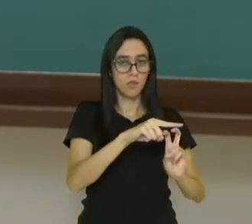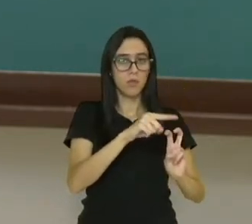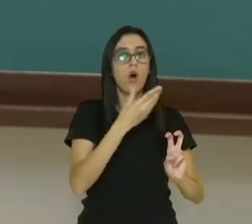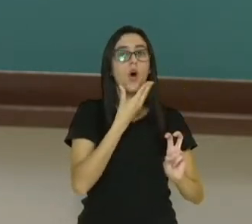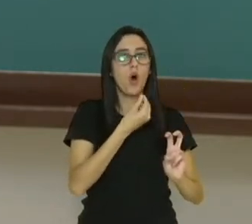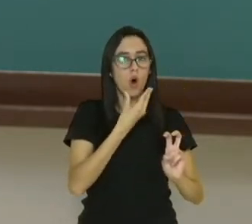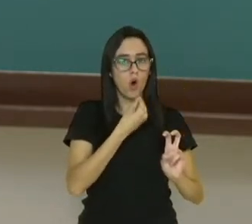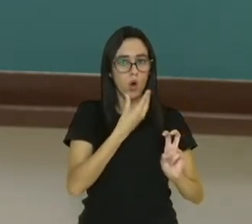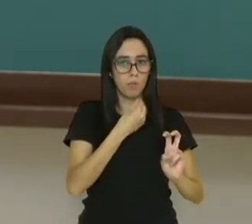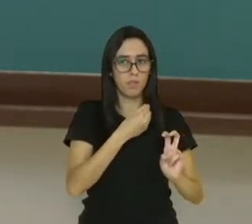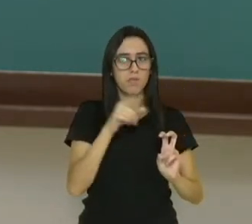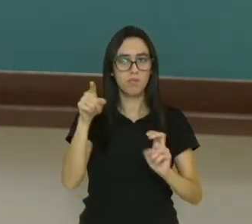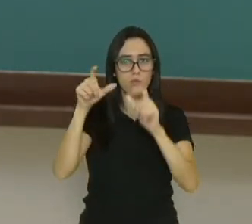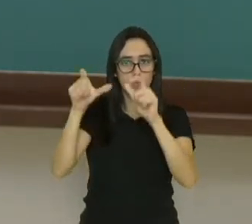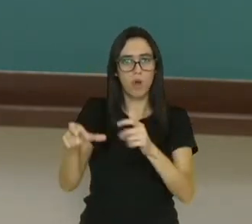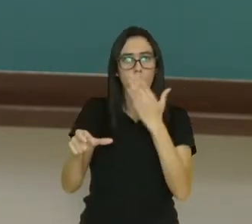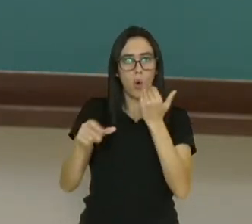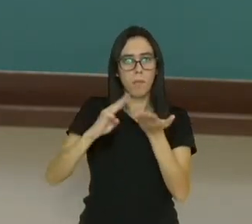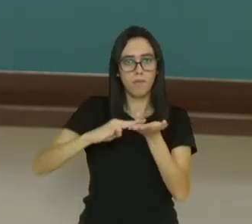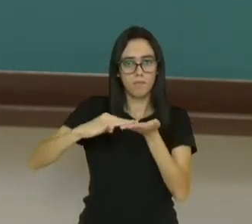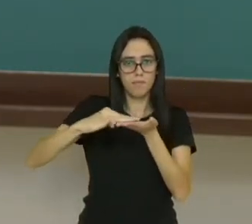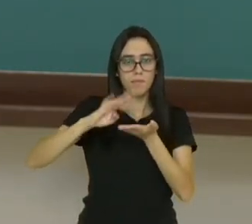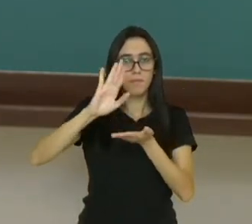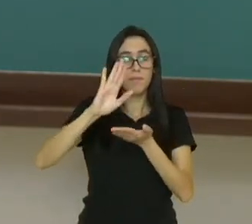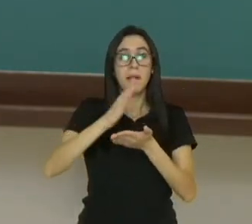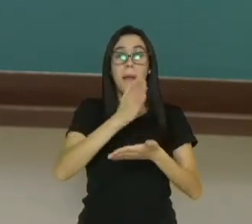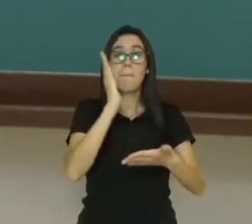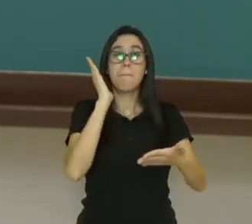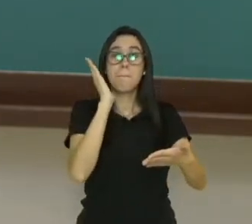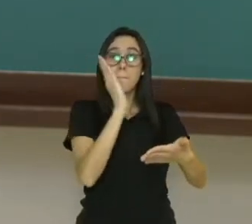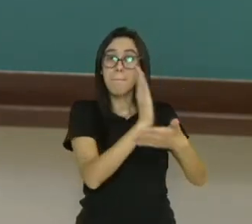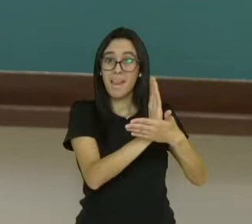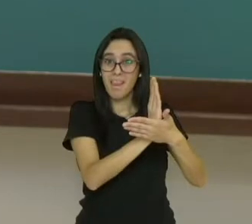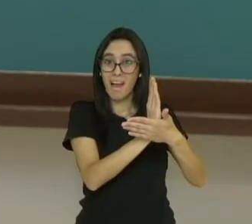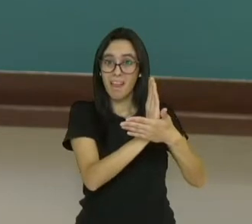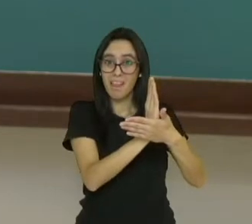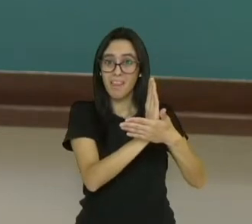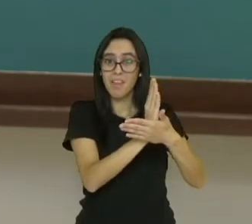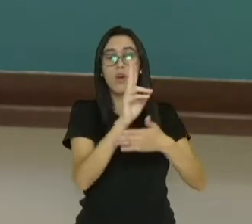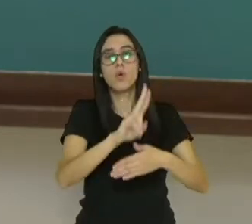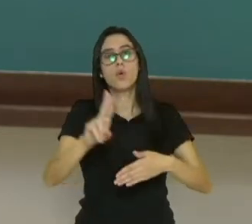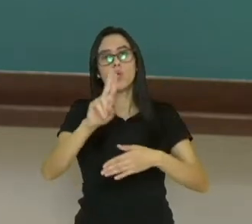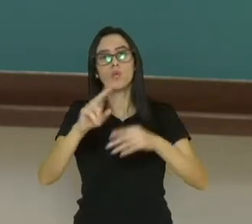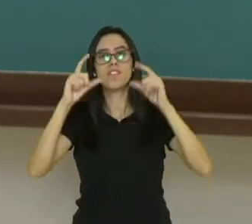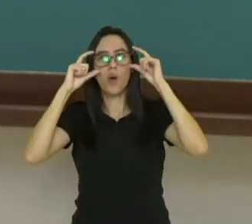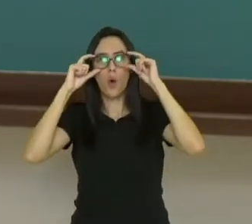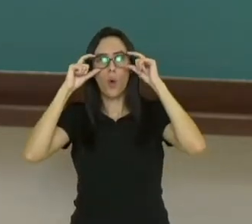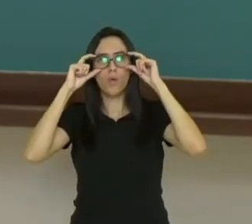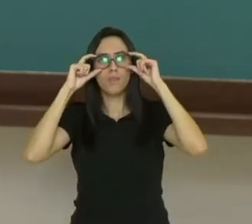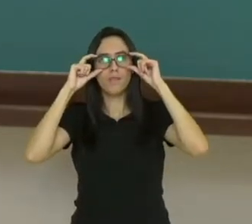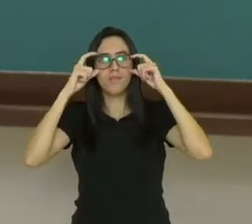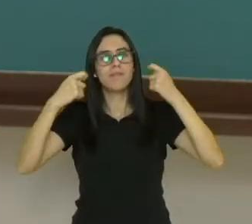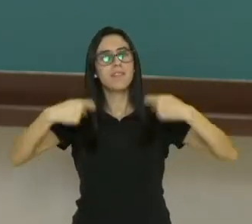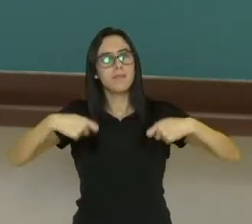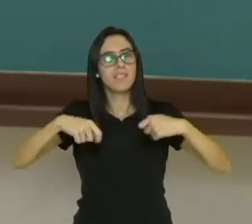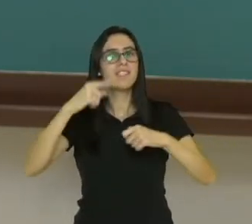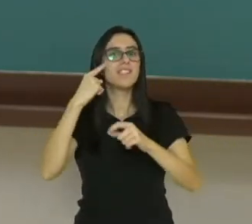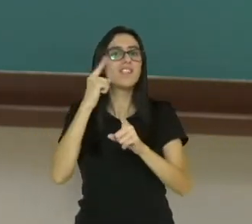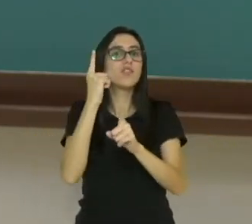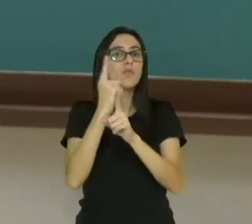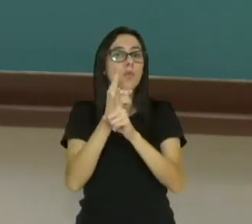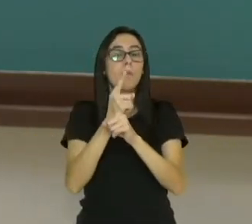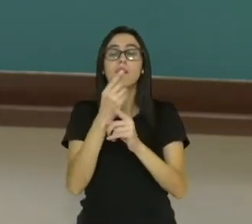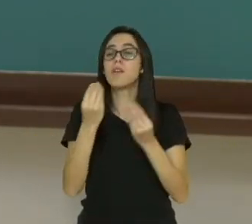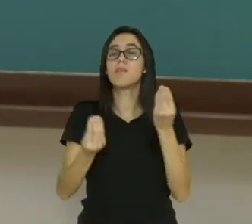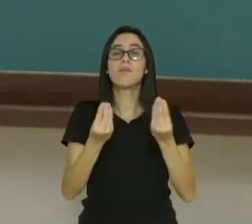eram homens e metade desses homens usavam óculos, o que eu preciso descobrir? Olha lá, que fração